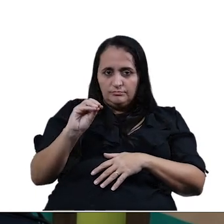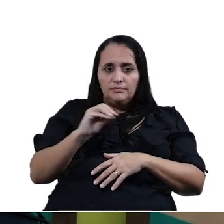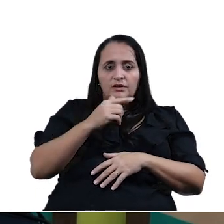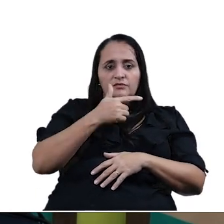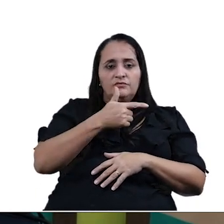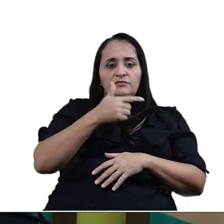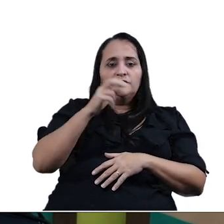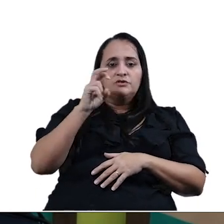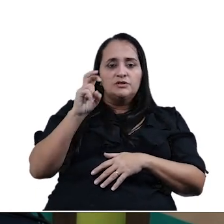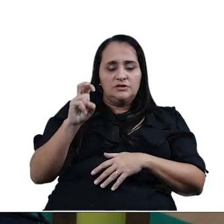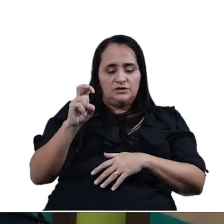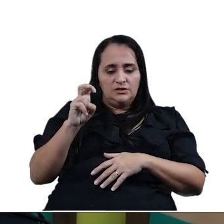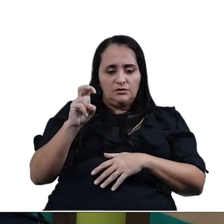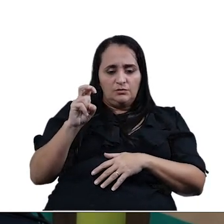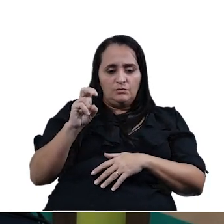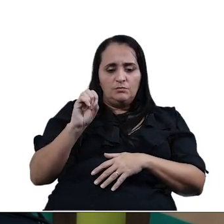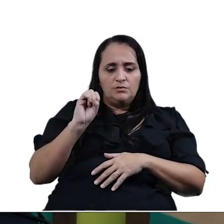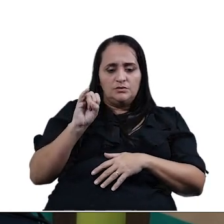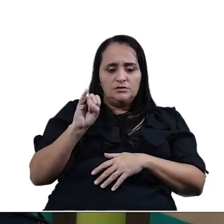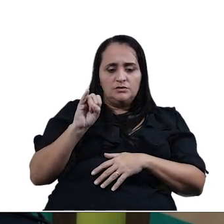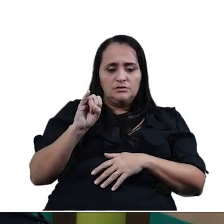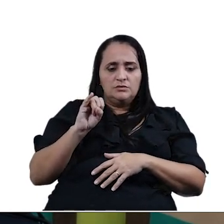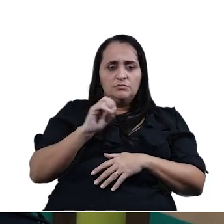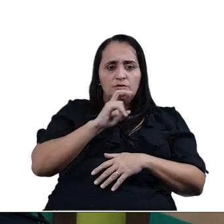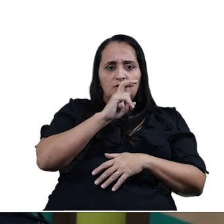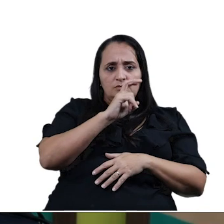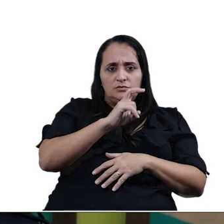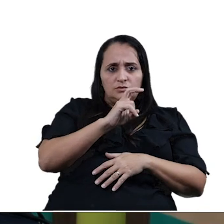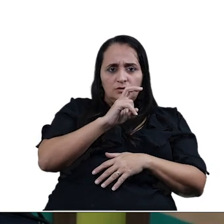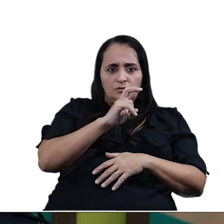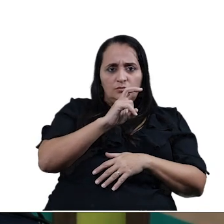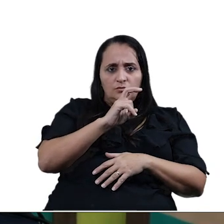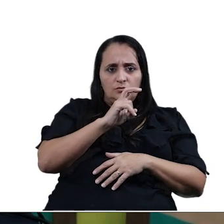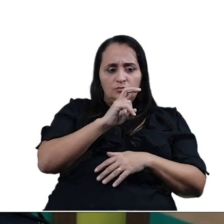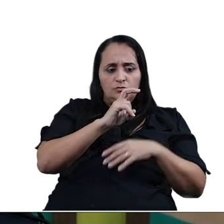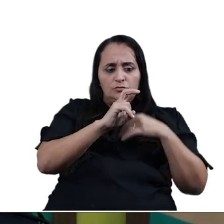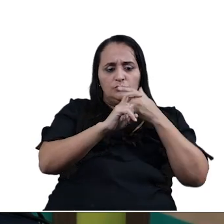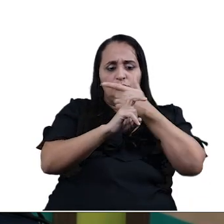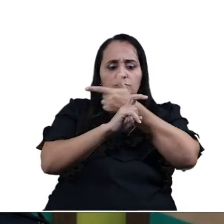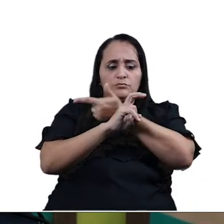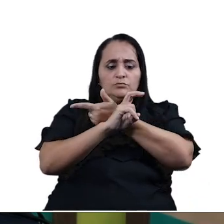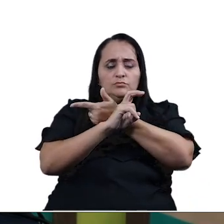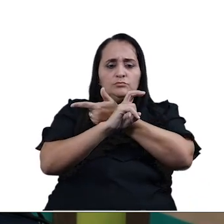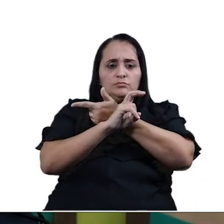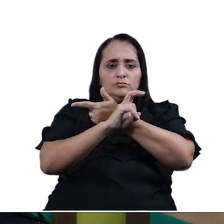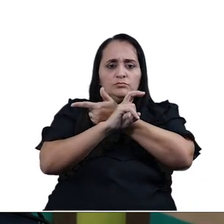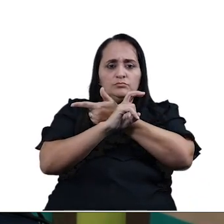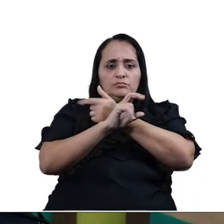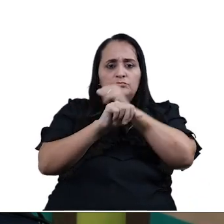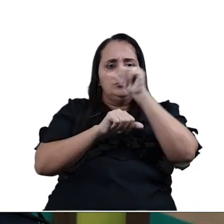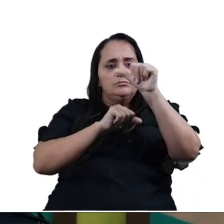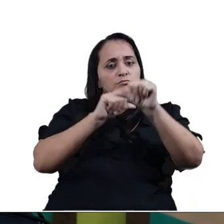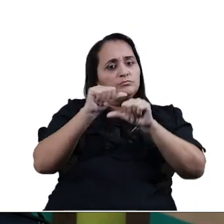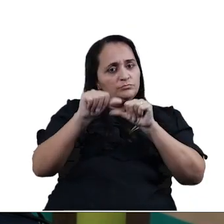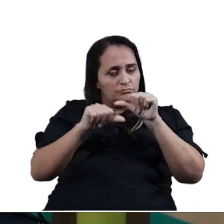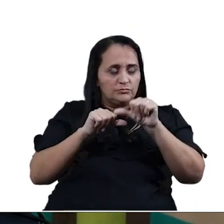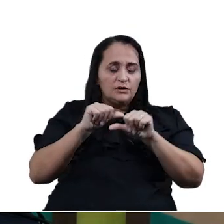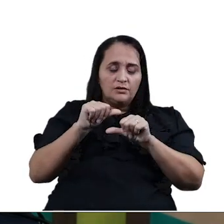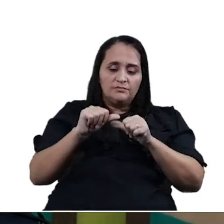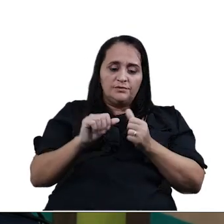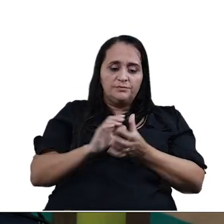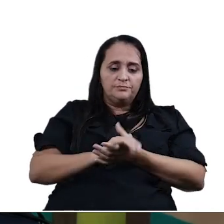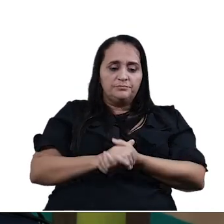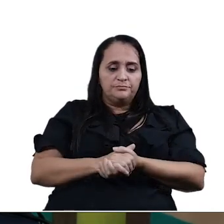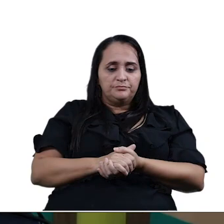certo? Aqui é o 25, se eu tivesse colocado o 5 no lugar do 2, seria 52, já mudava completamente